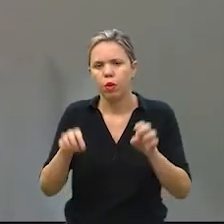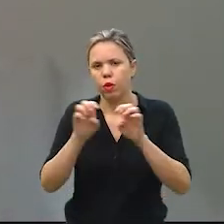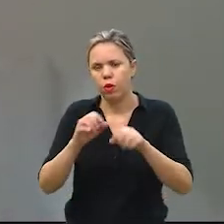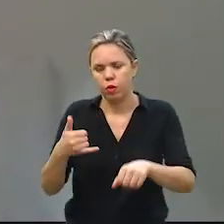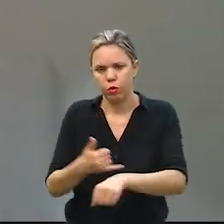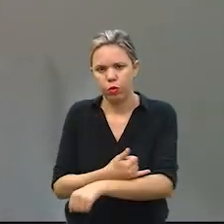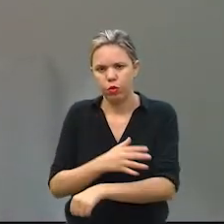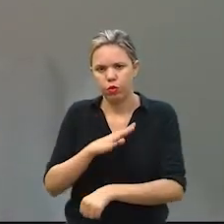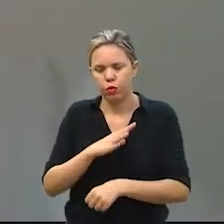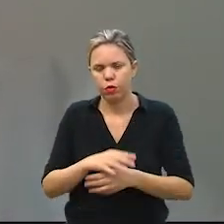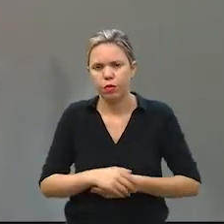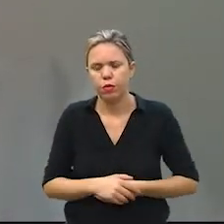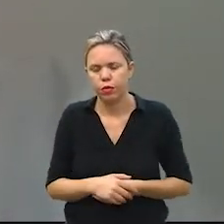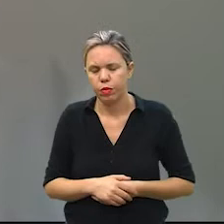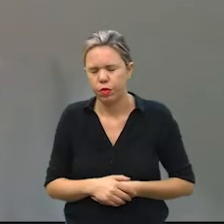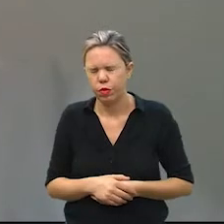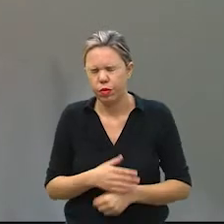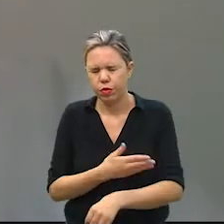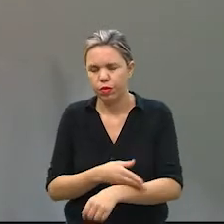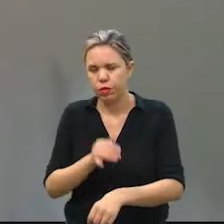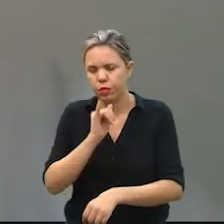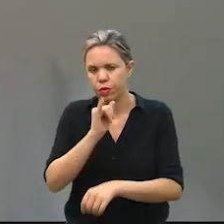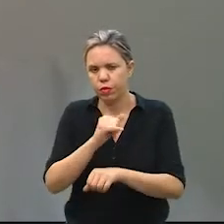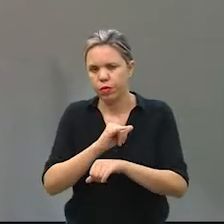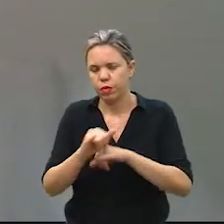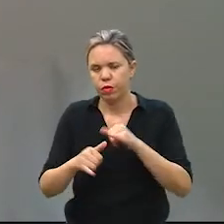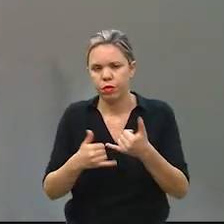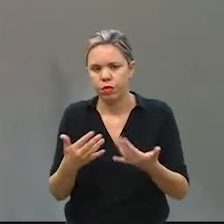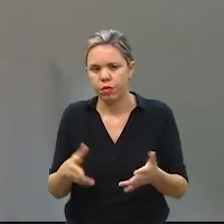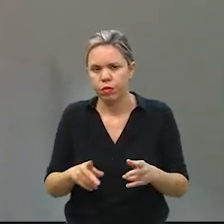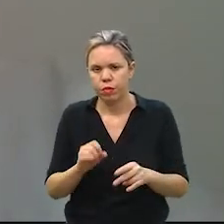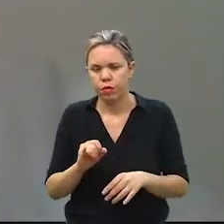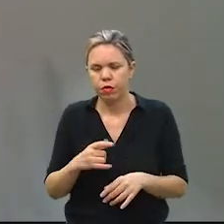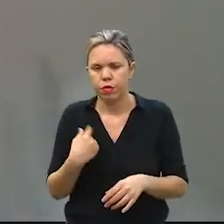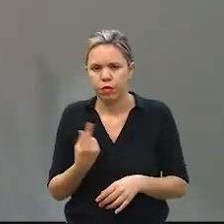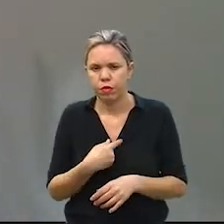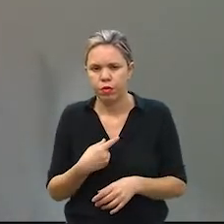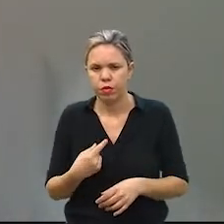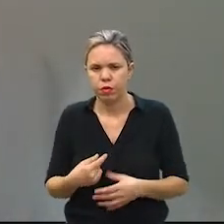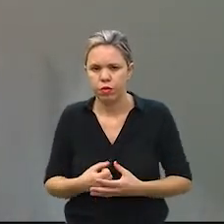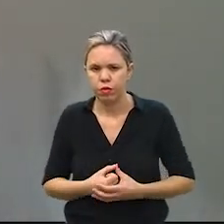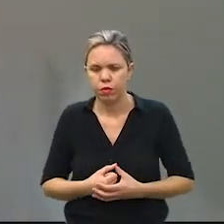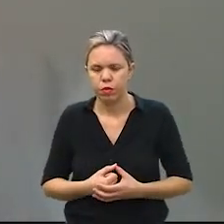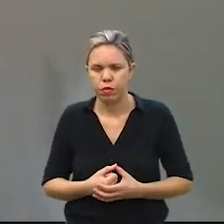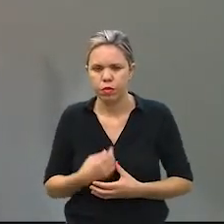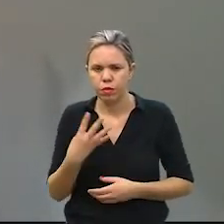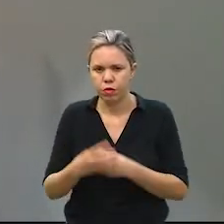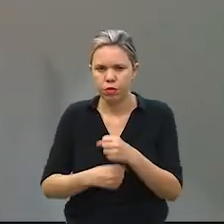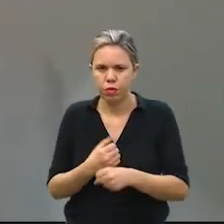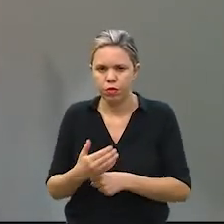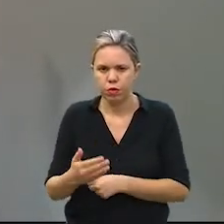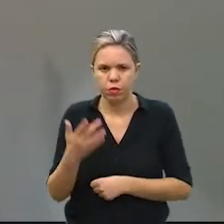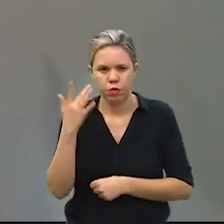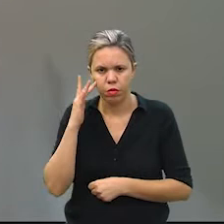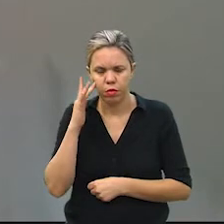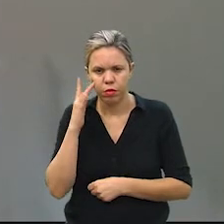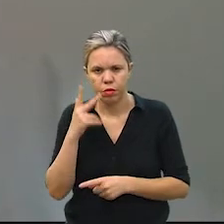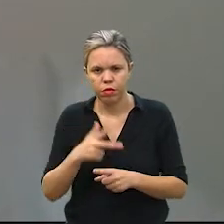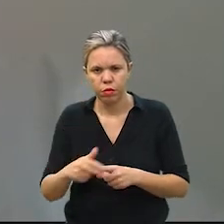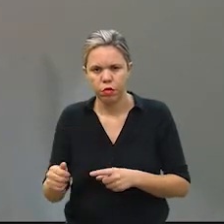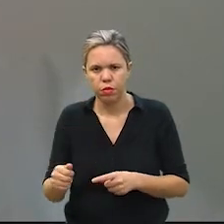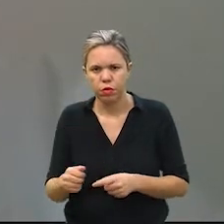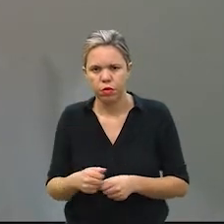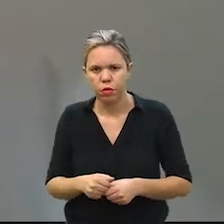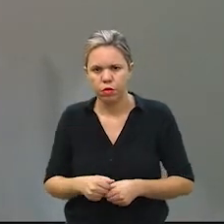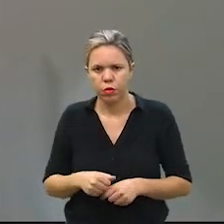infraestrutura da cidade. Costumava dizer e brincar com as pessoas que se o prefeito Jonas pudesse por mais de 4 anos aí, eu acho que não sobraria mais um